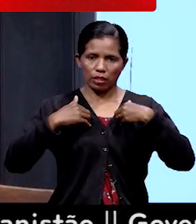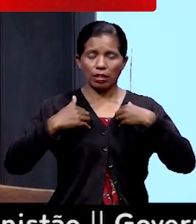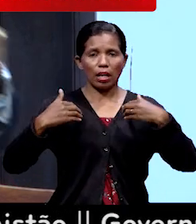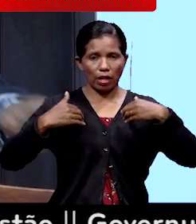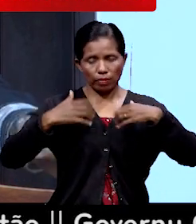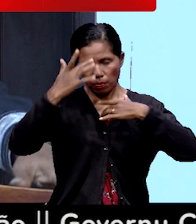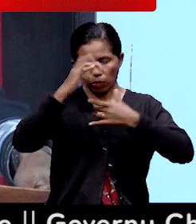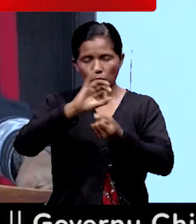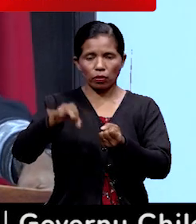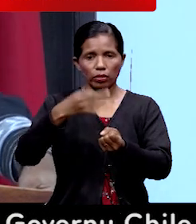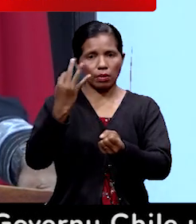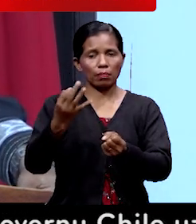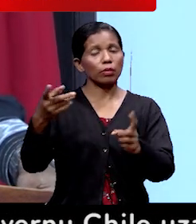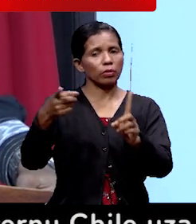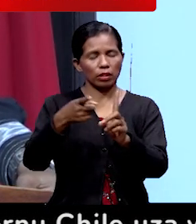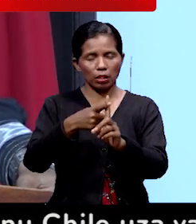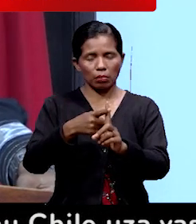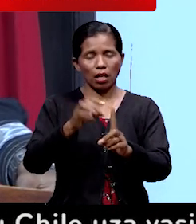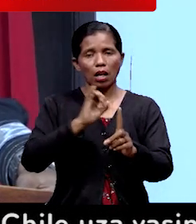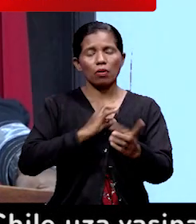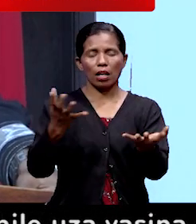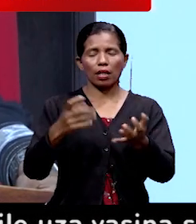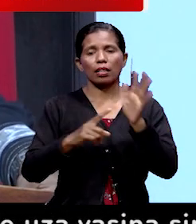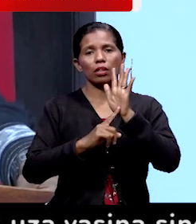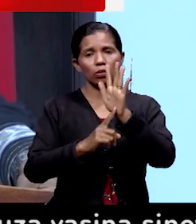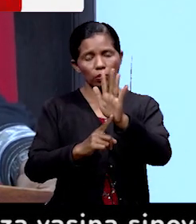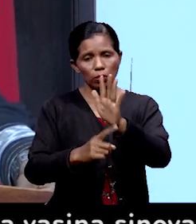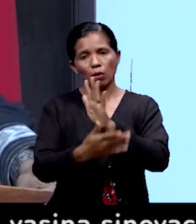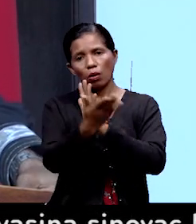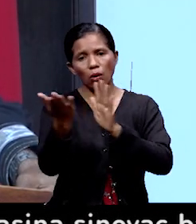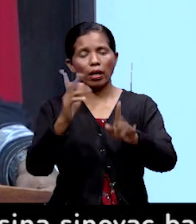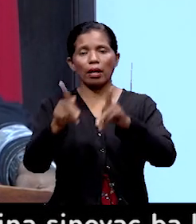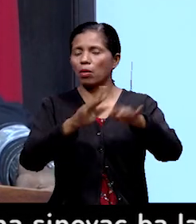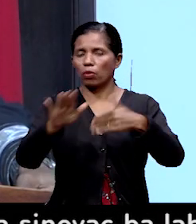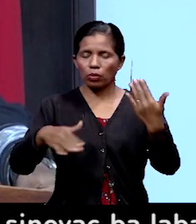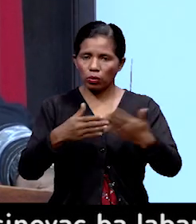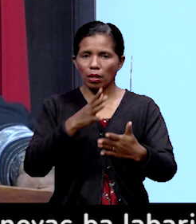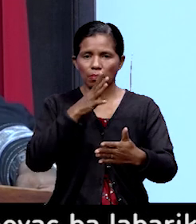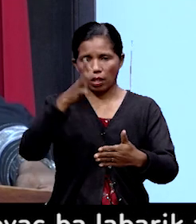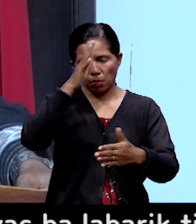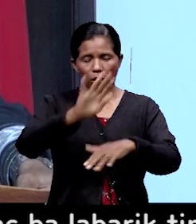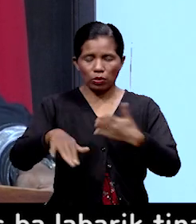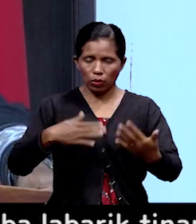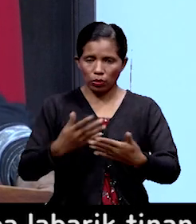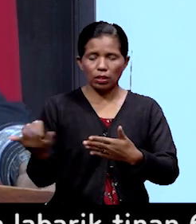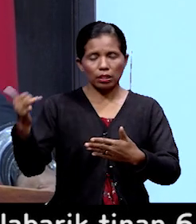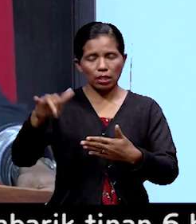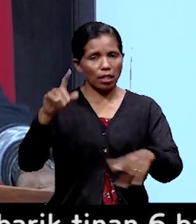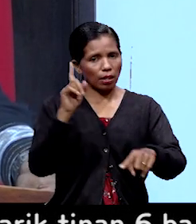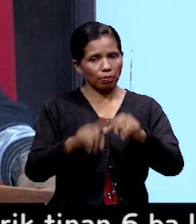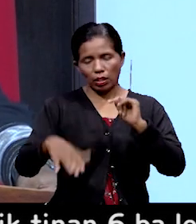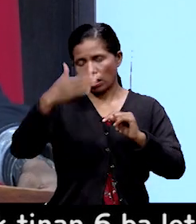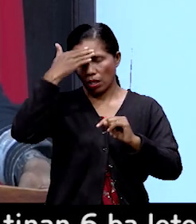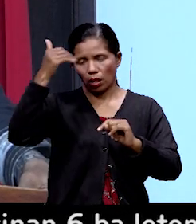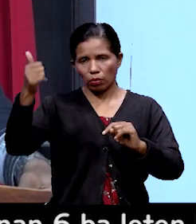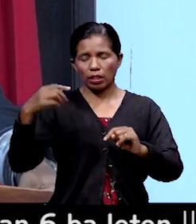que aproveita a oportunidade para apelar mais a amansir a população sira toma, para que sira la bela aluja. Então,